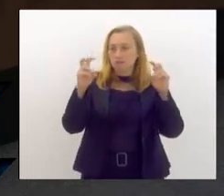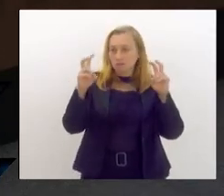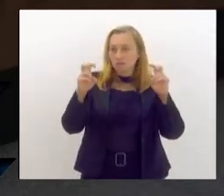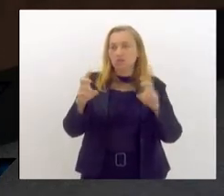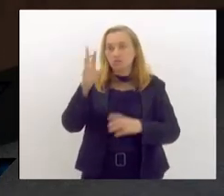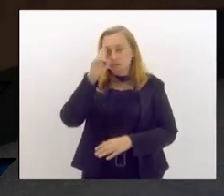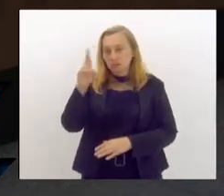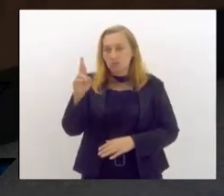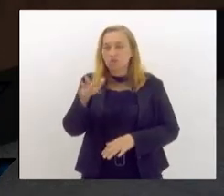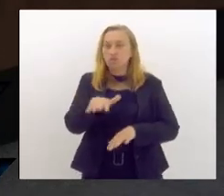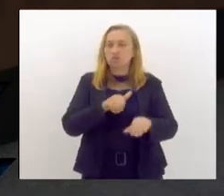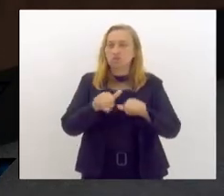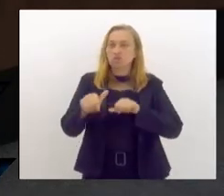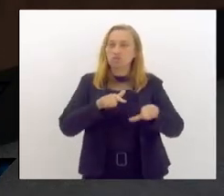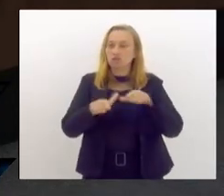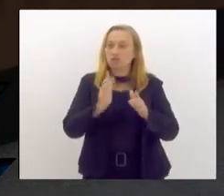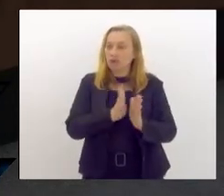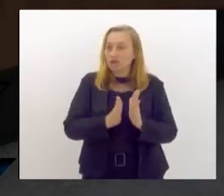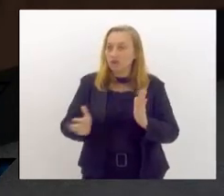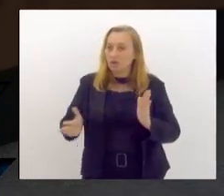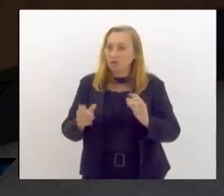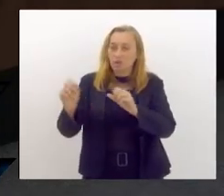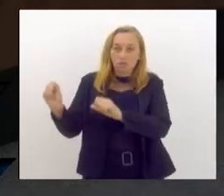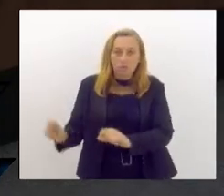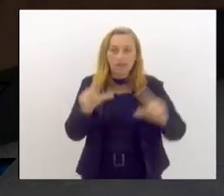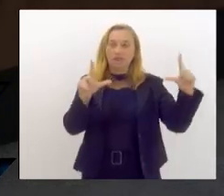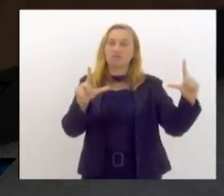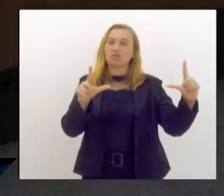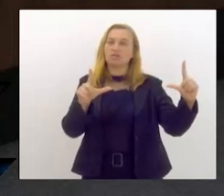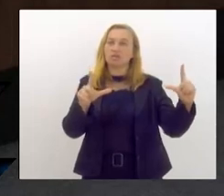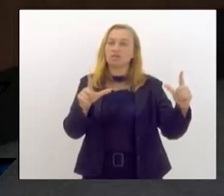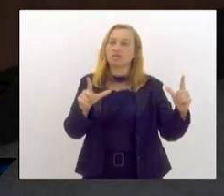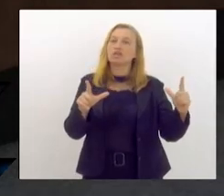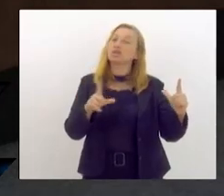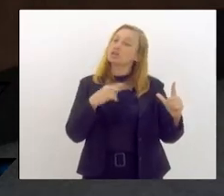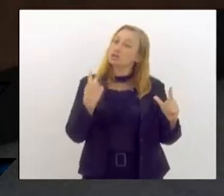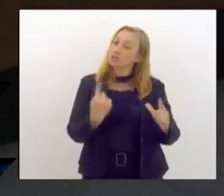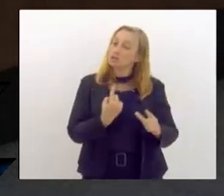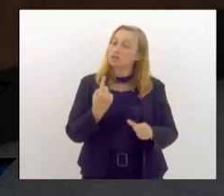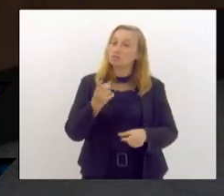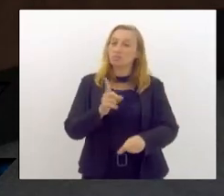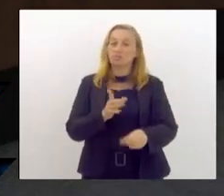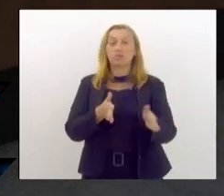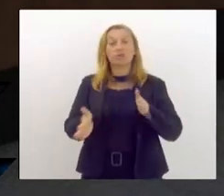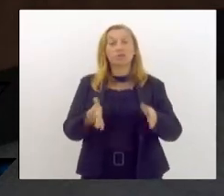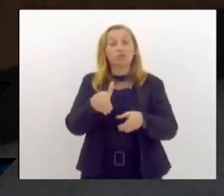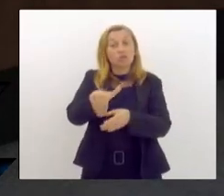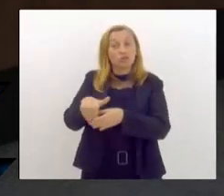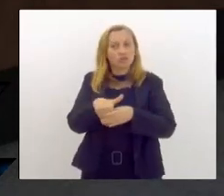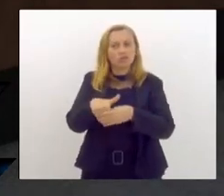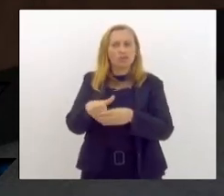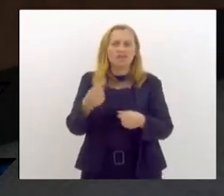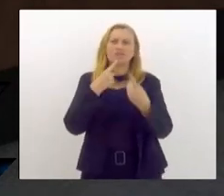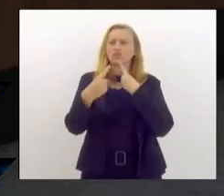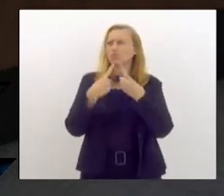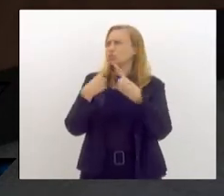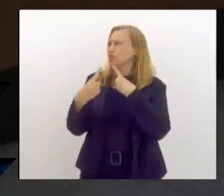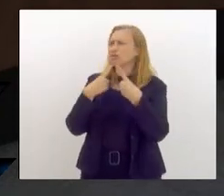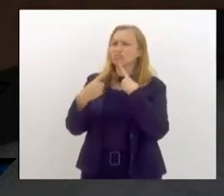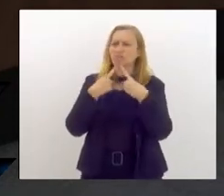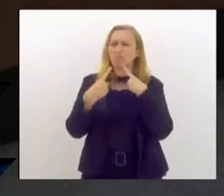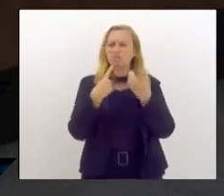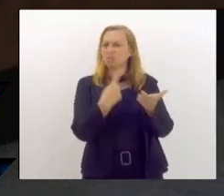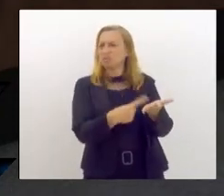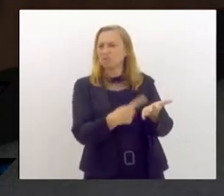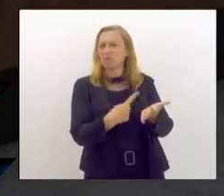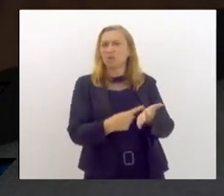Excelência chame os trabalhos à ordem, porque o painel está aberto e nós estamos em procedimento de votação. Essa discussão de potenciais acordos,